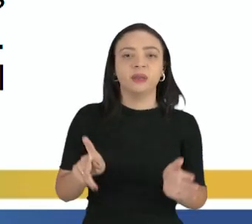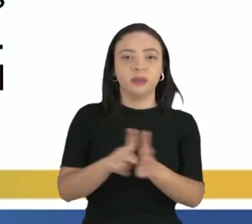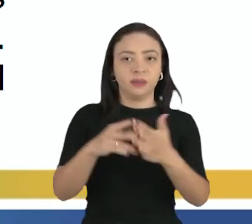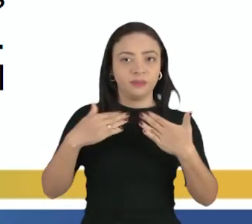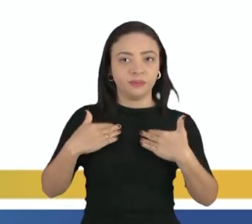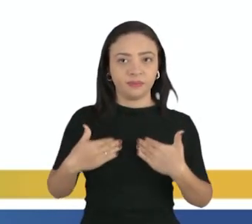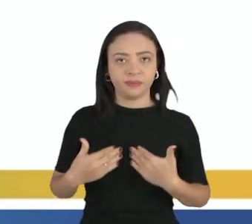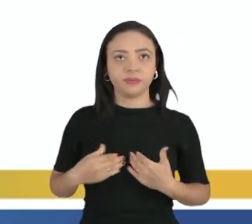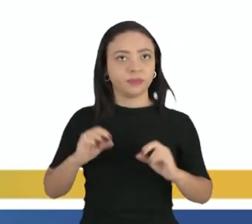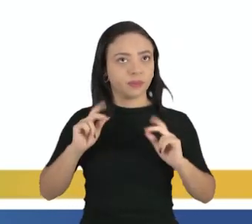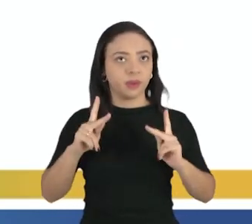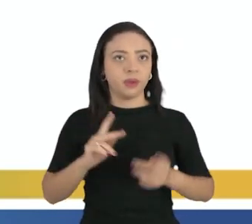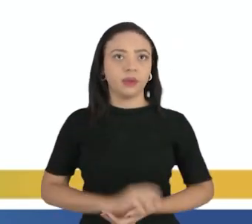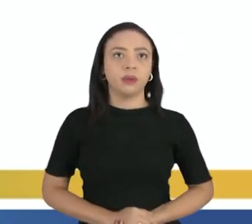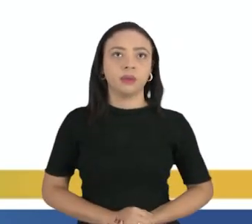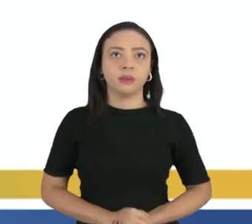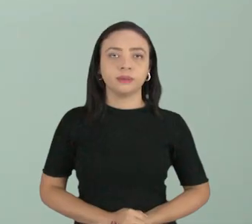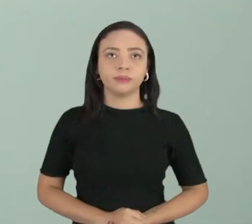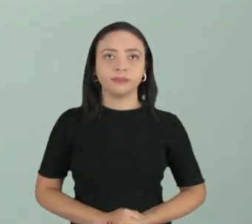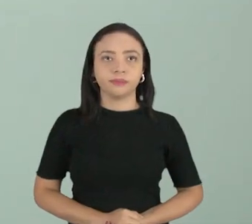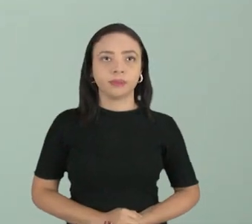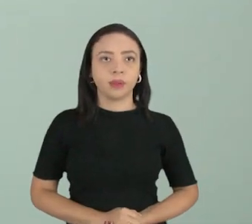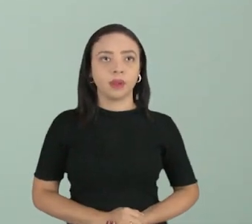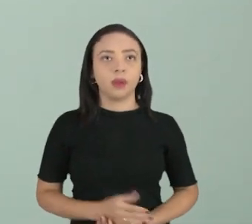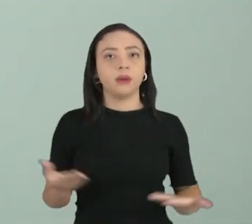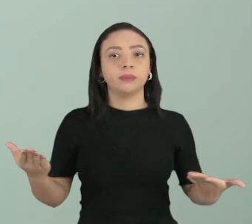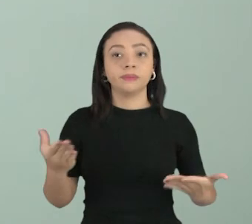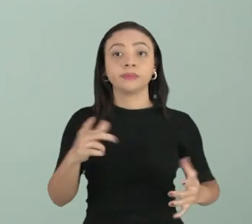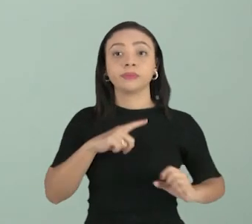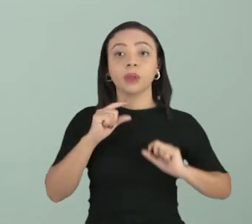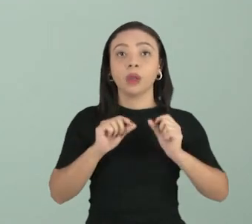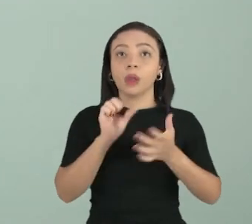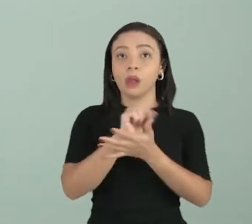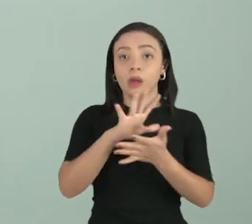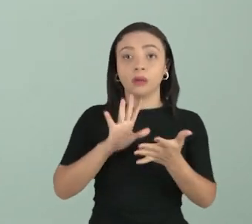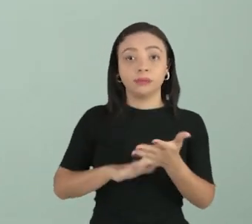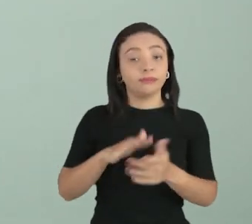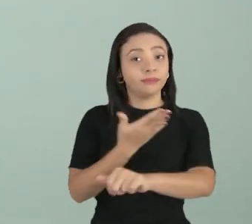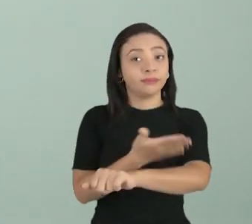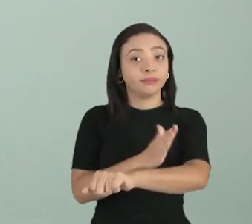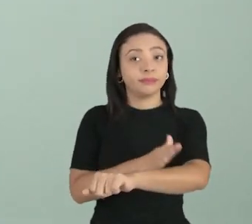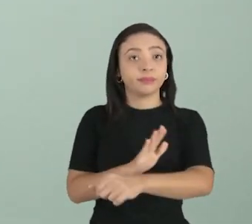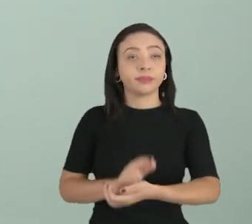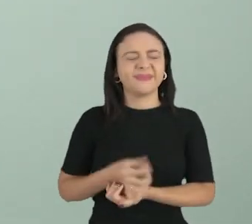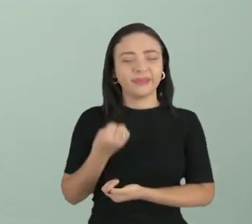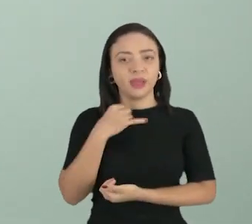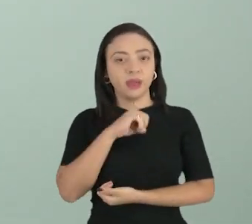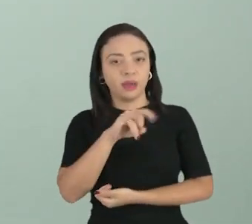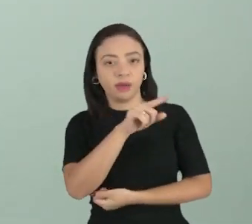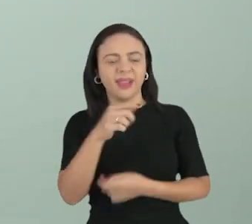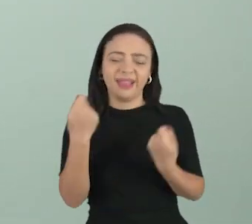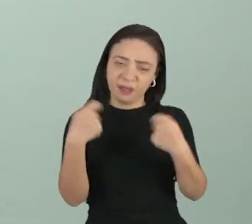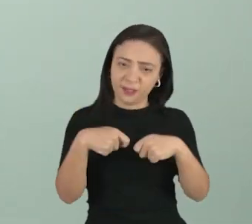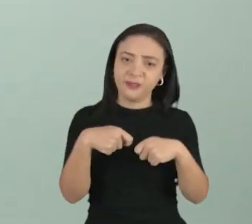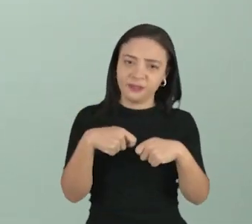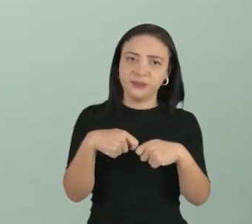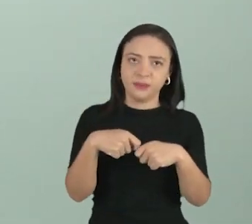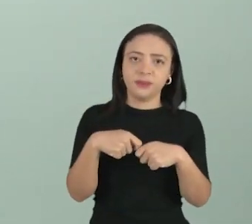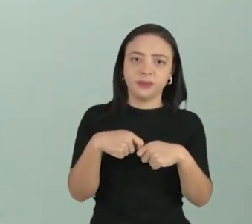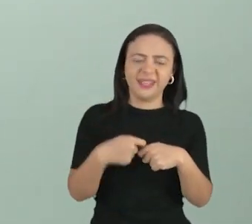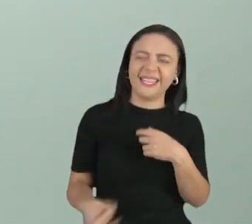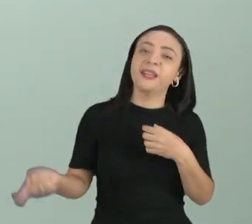corpo, ok? E nós temos agora uma atividade prática. Se você puder,